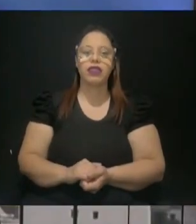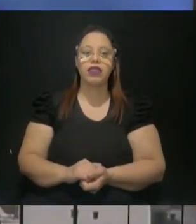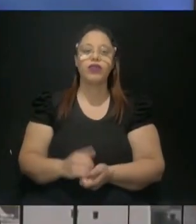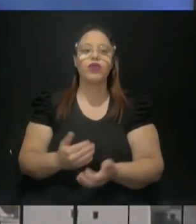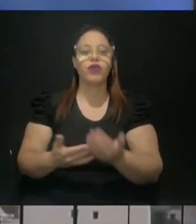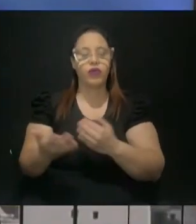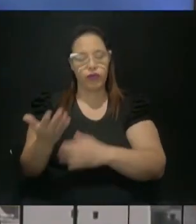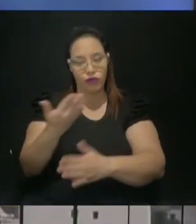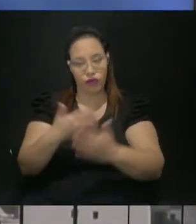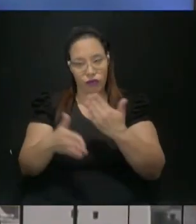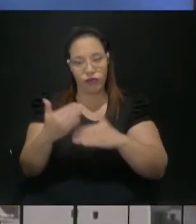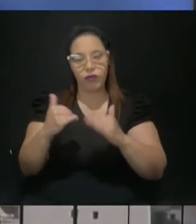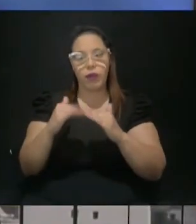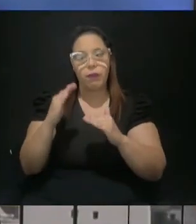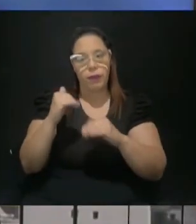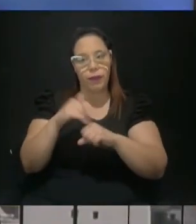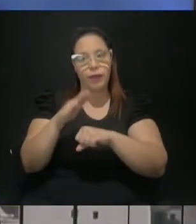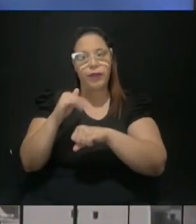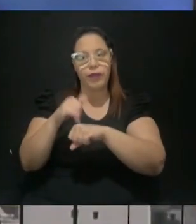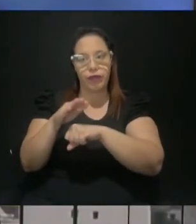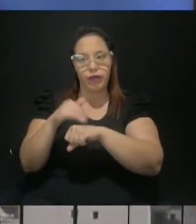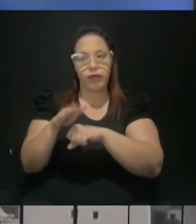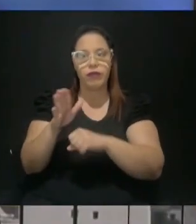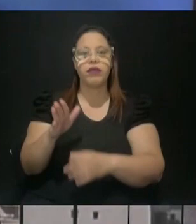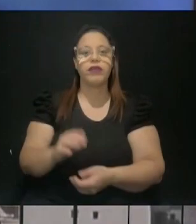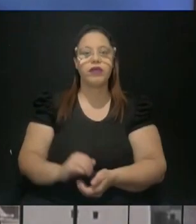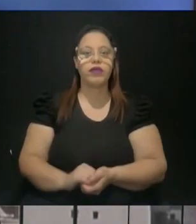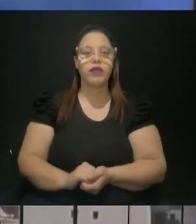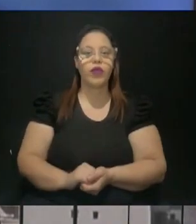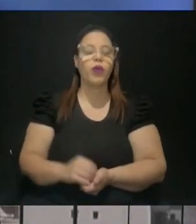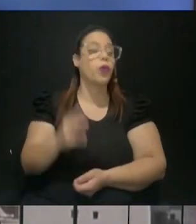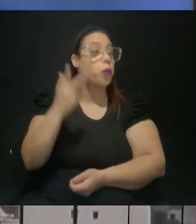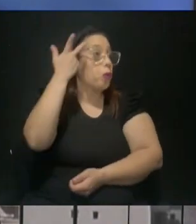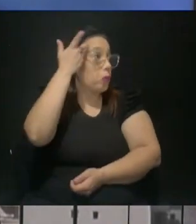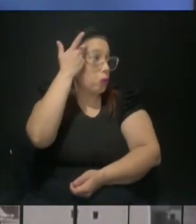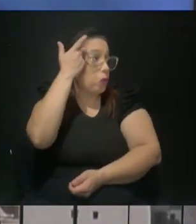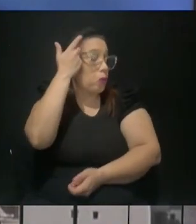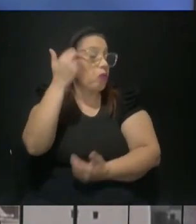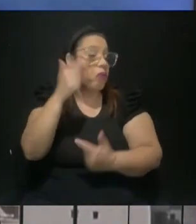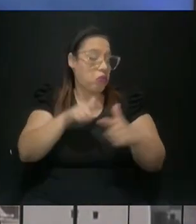vez mais e tornando isso mais comum dentro do mercado, né?